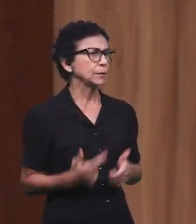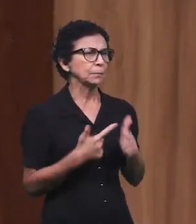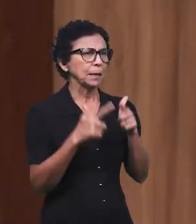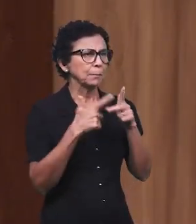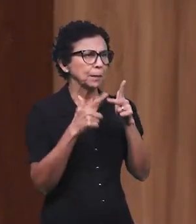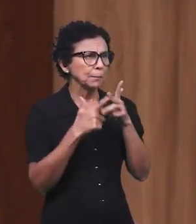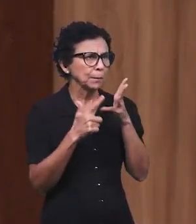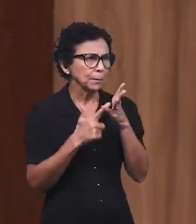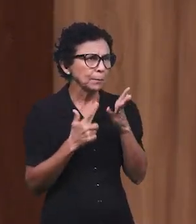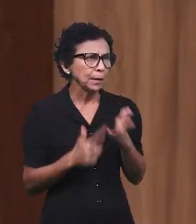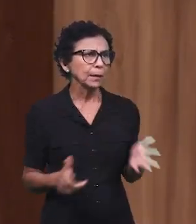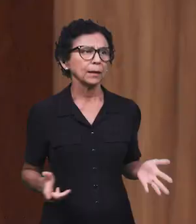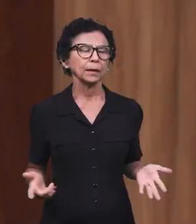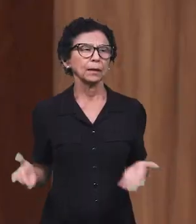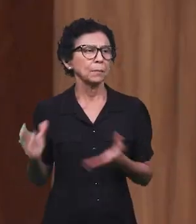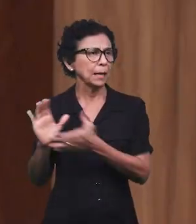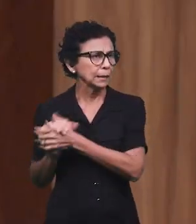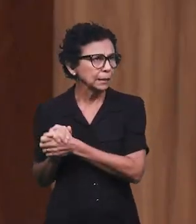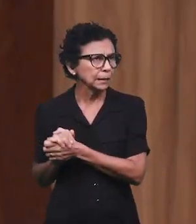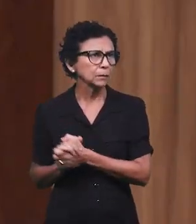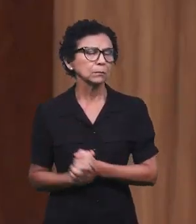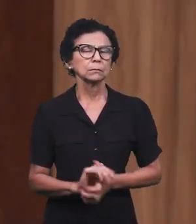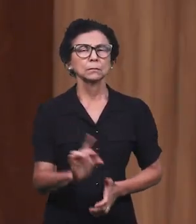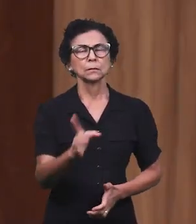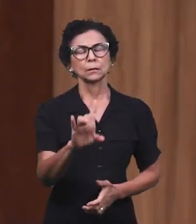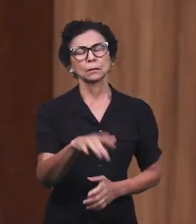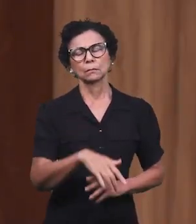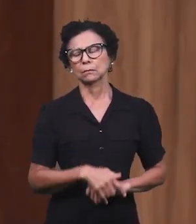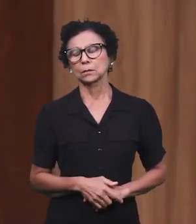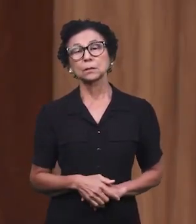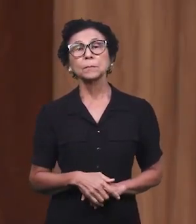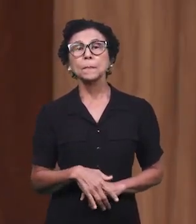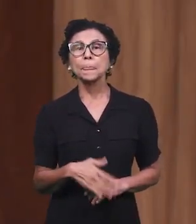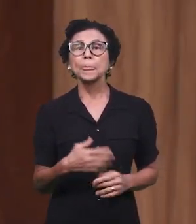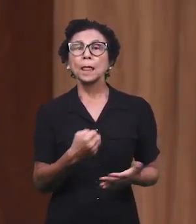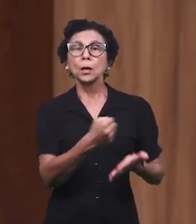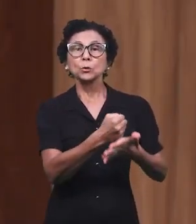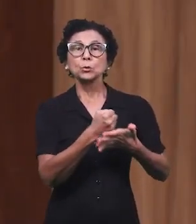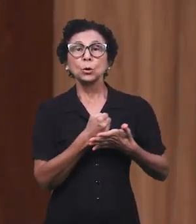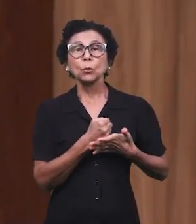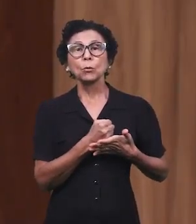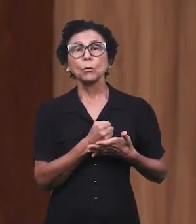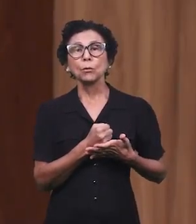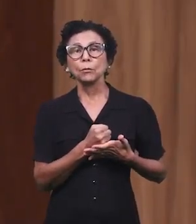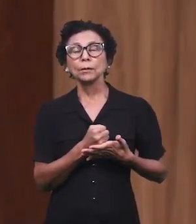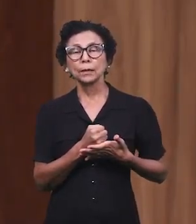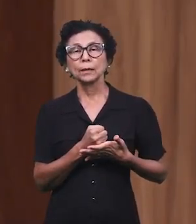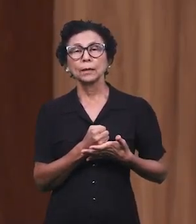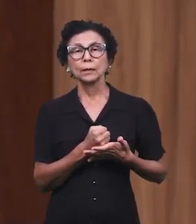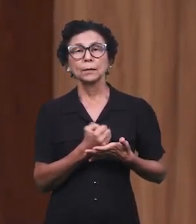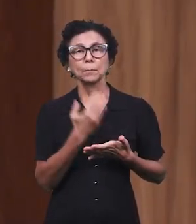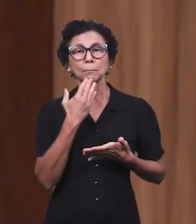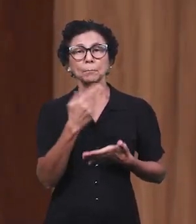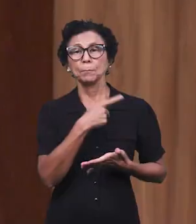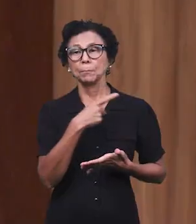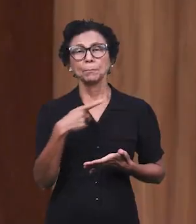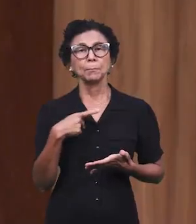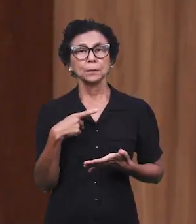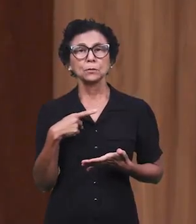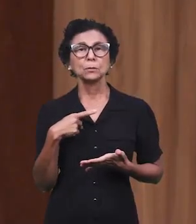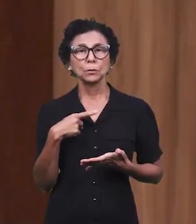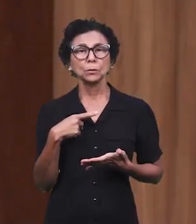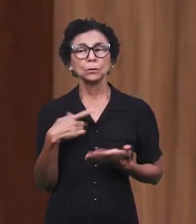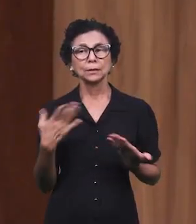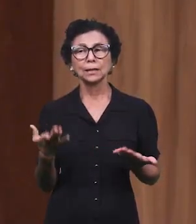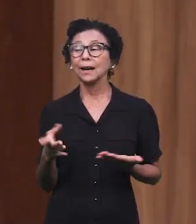família. Às vezes, você vai chamar um pastor para uma visita, para um socorro ao lar. Isso pode ser até, Wallace, um tema